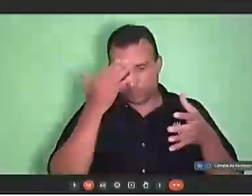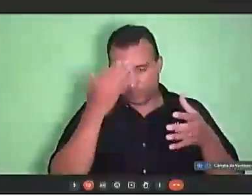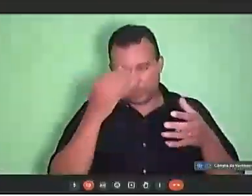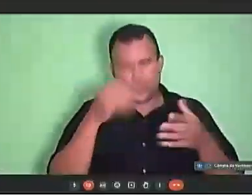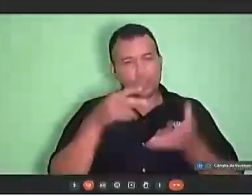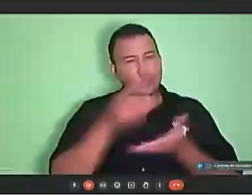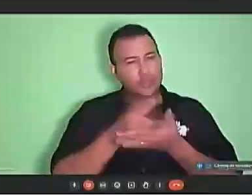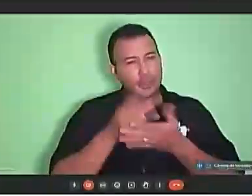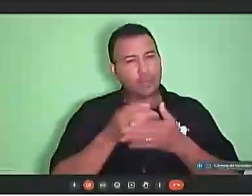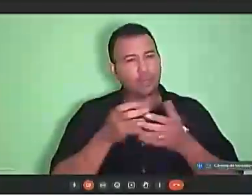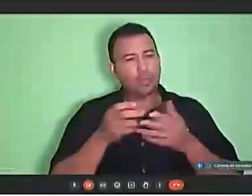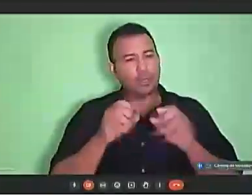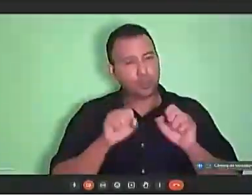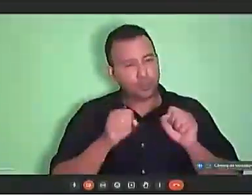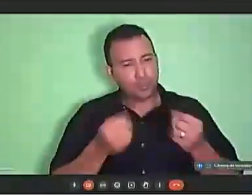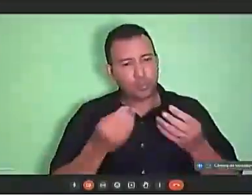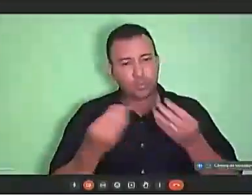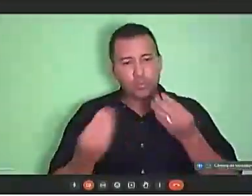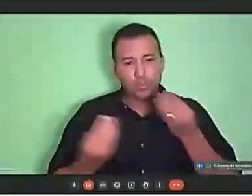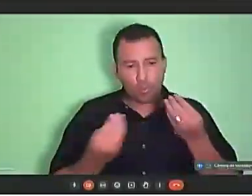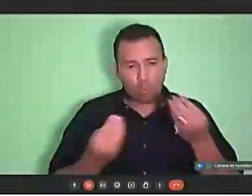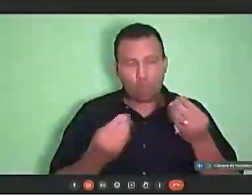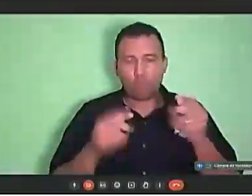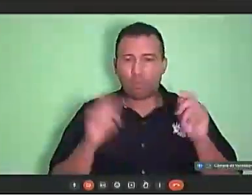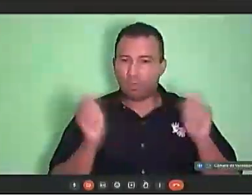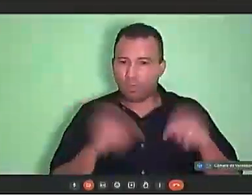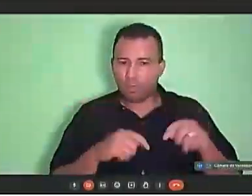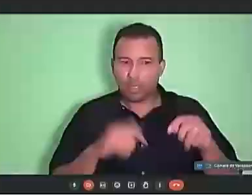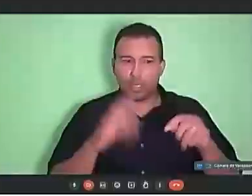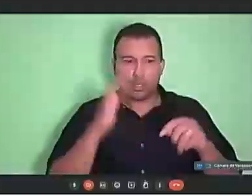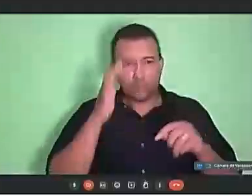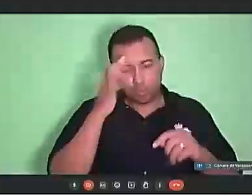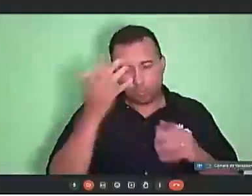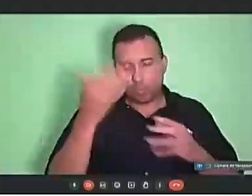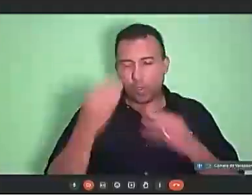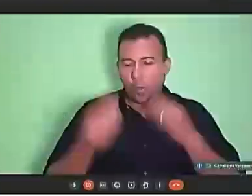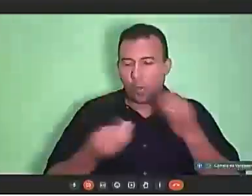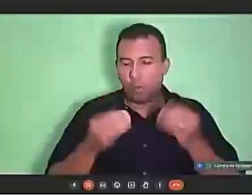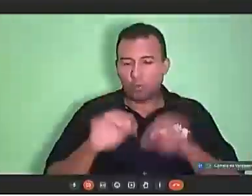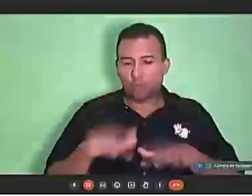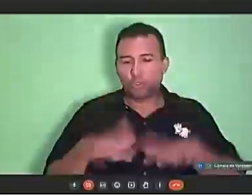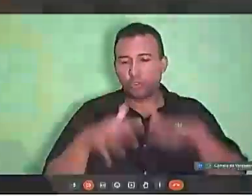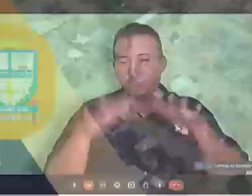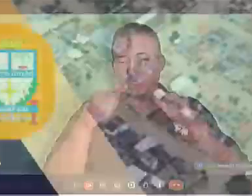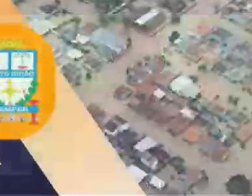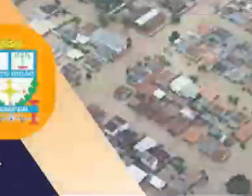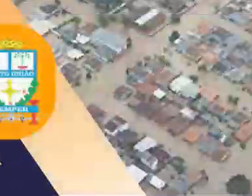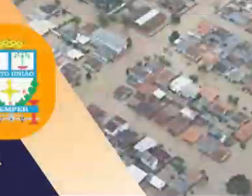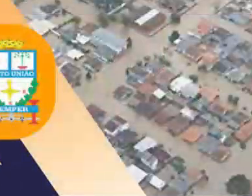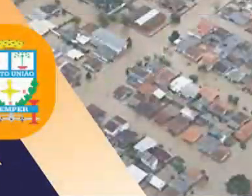chegar a uma solução de como resolver essa cheia aqui, né? Então, muito obrigado a todos, pessoal.